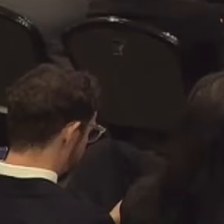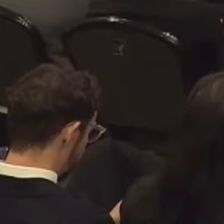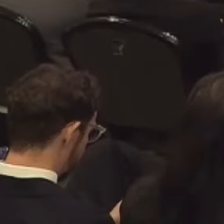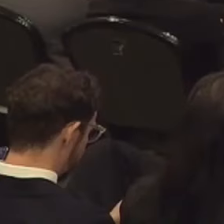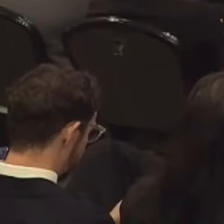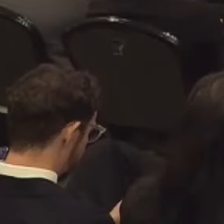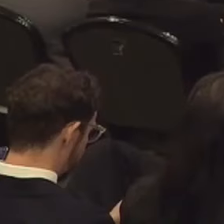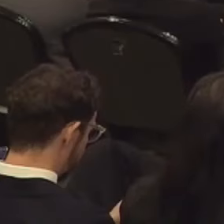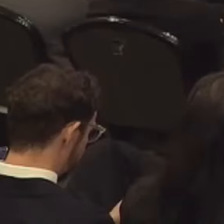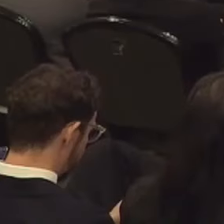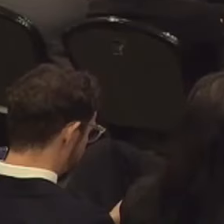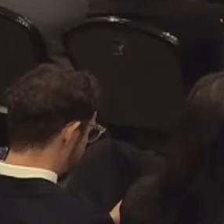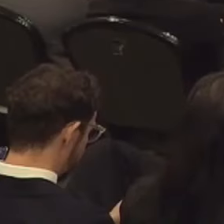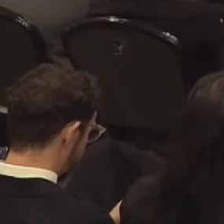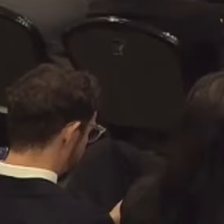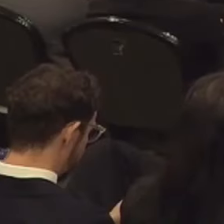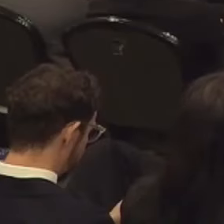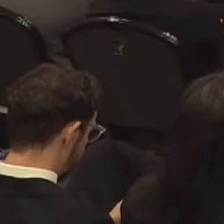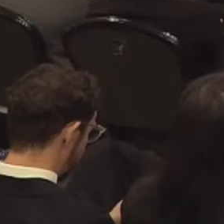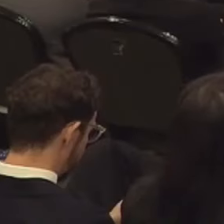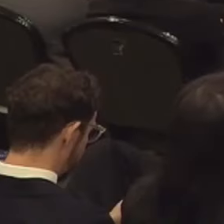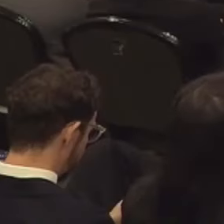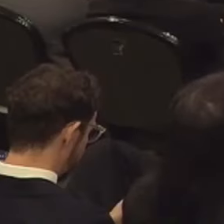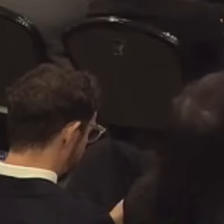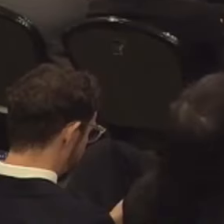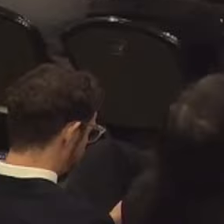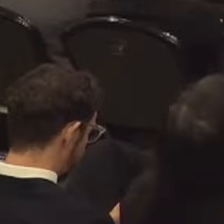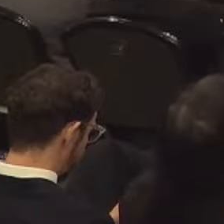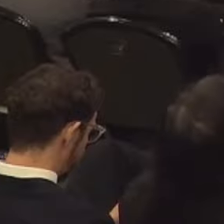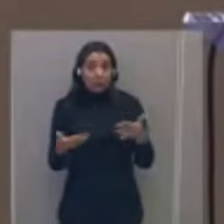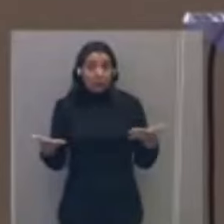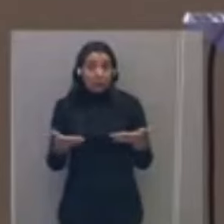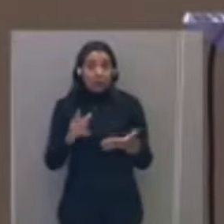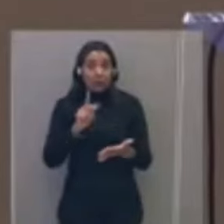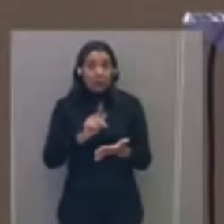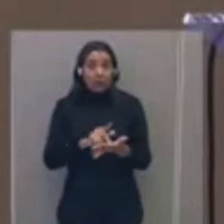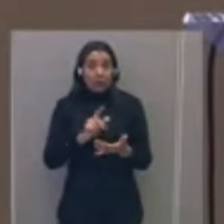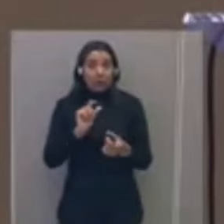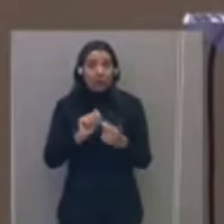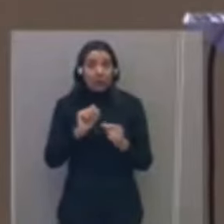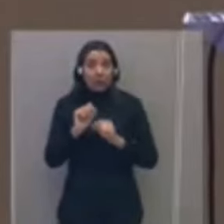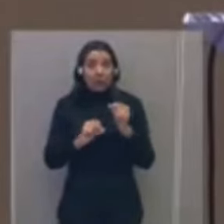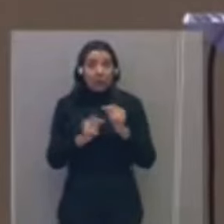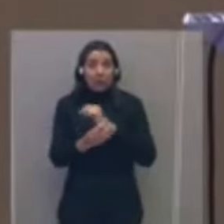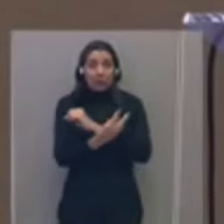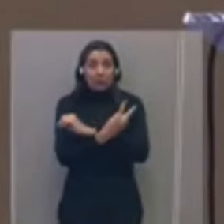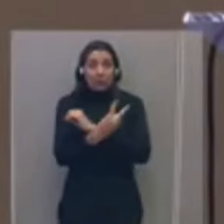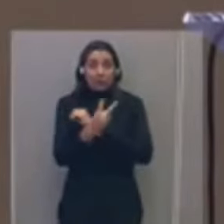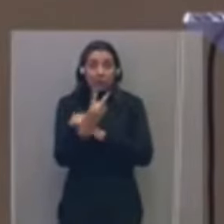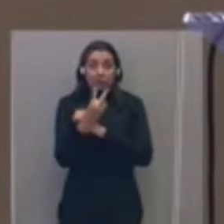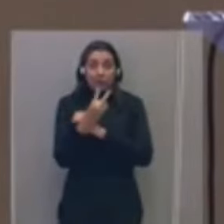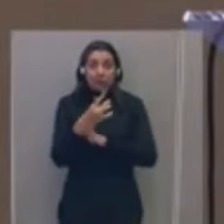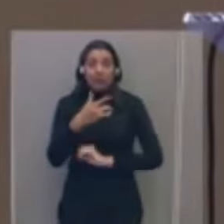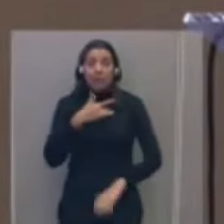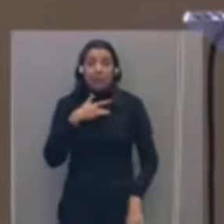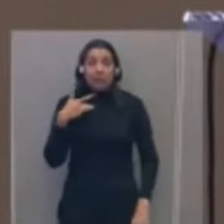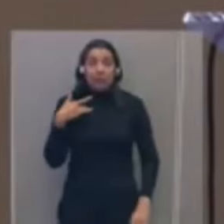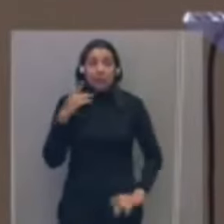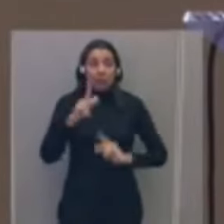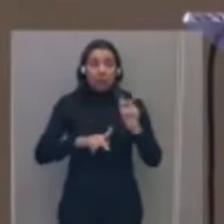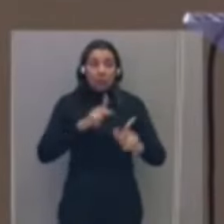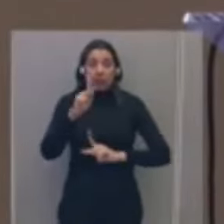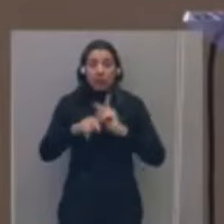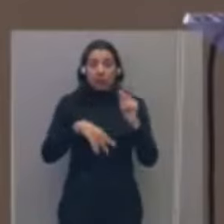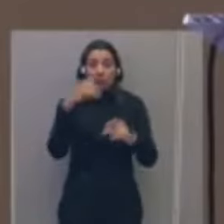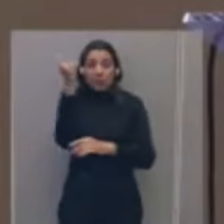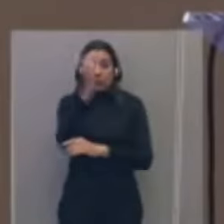primeiro país a se alinhar às metas globais da OMS e da OPAS, a Organização Pan-Americana da Saúde, para o combate a